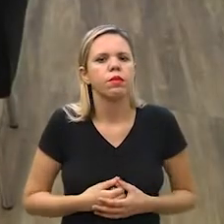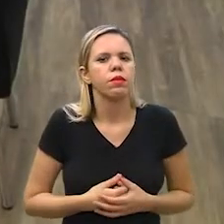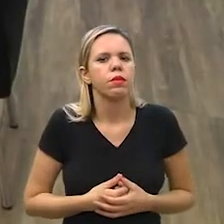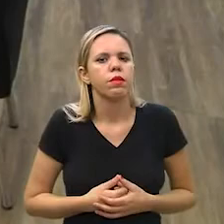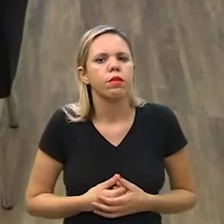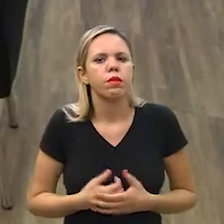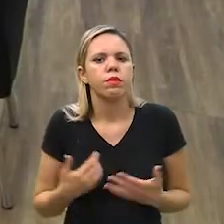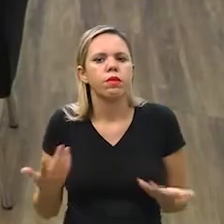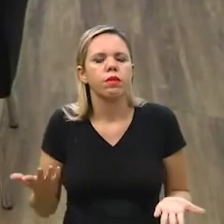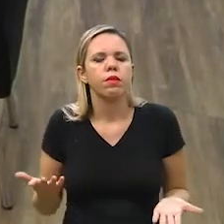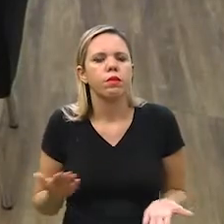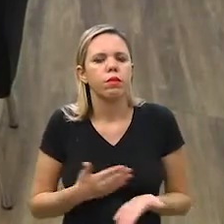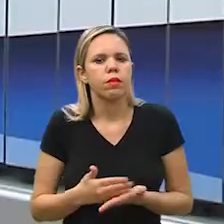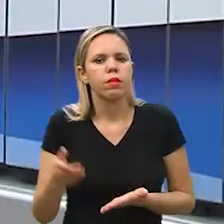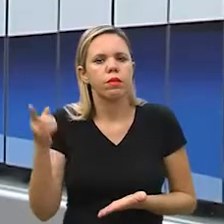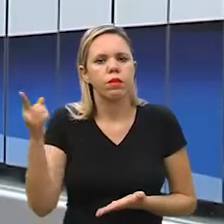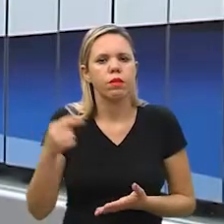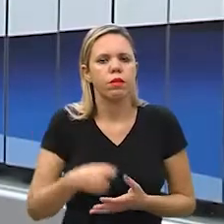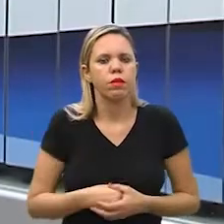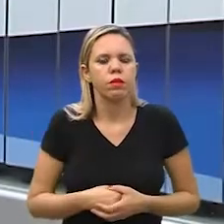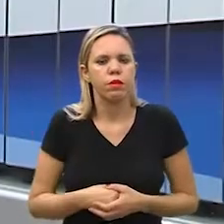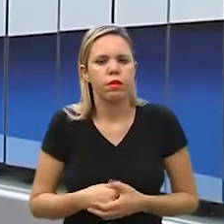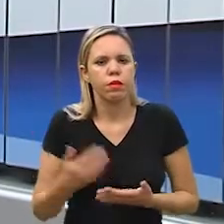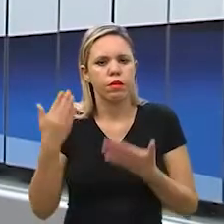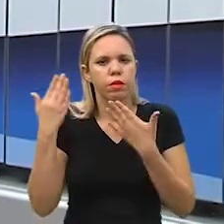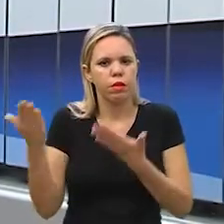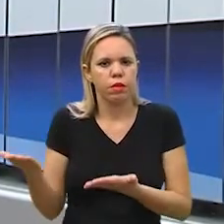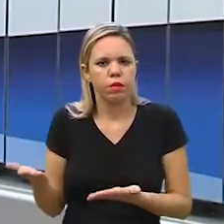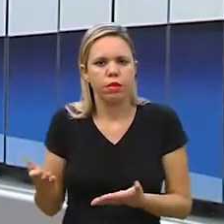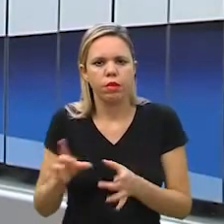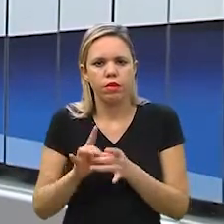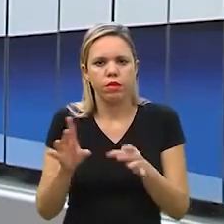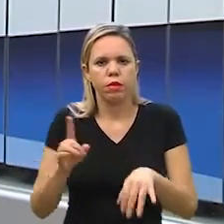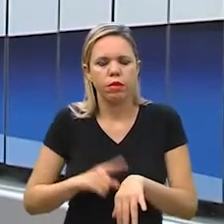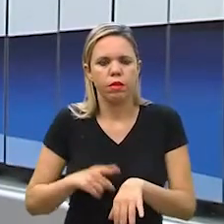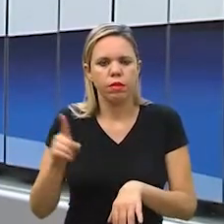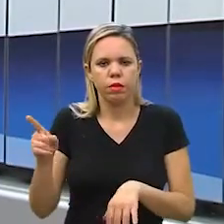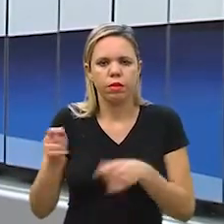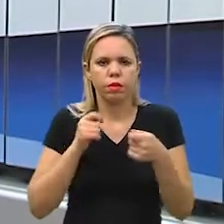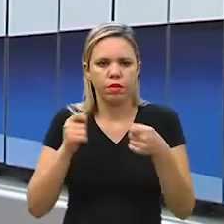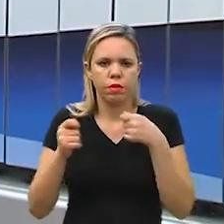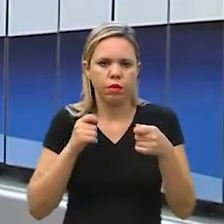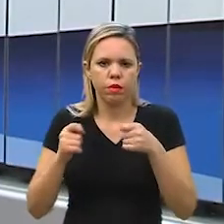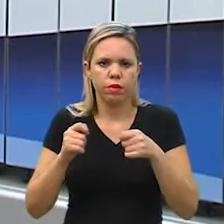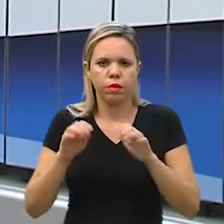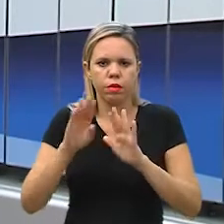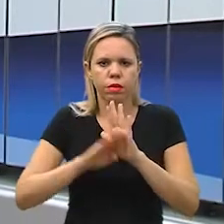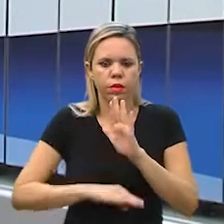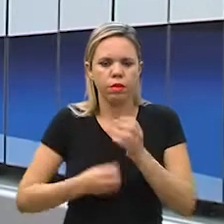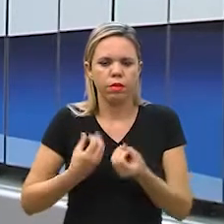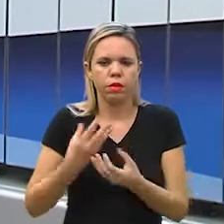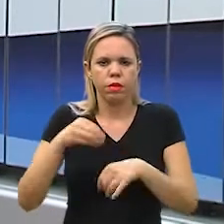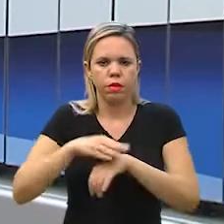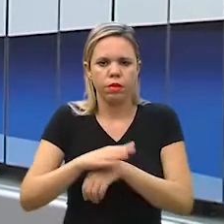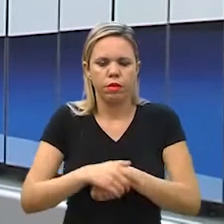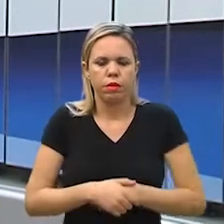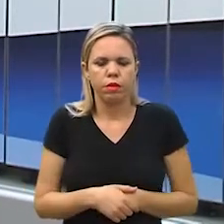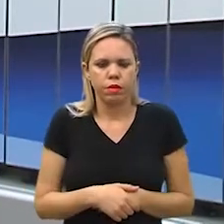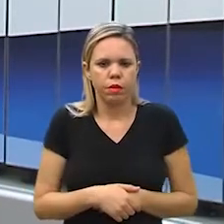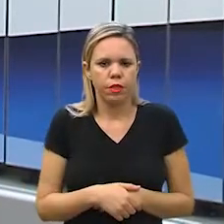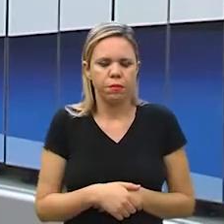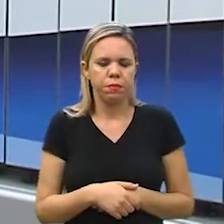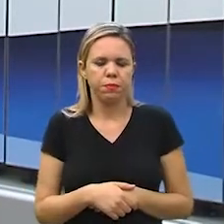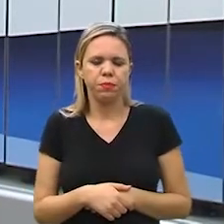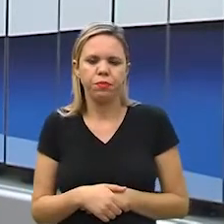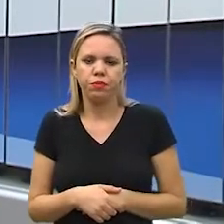tempo, então eu começo com você, agradecendo a disponibilidade do seu tempo, todas as informações que você